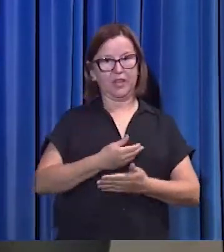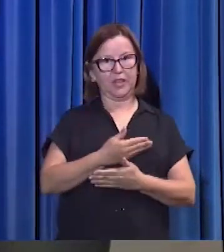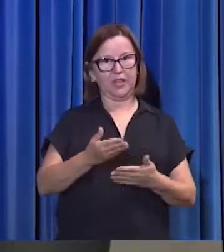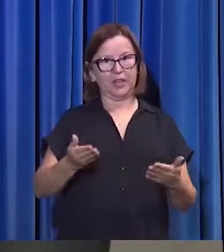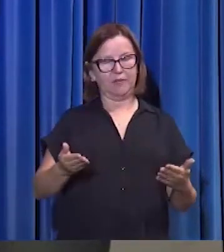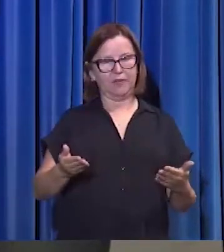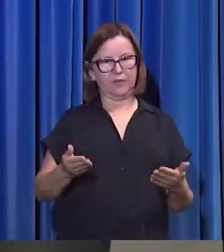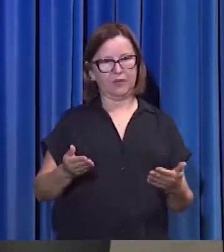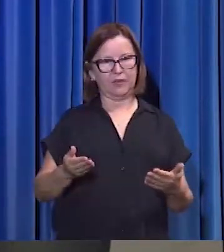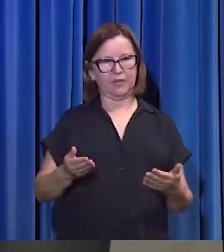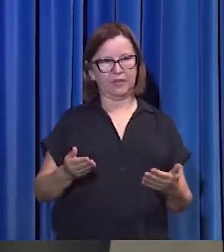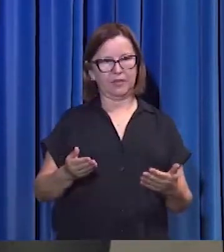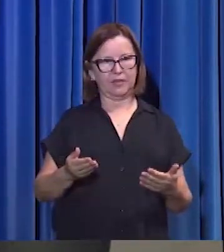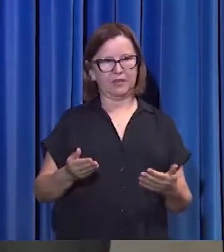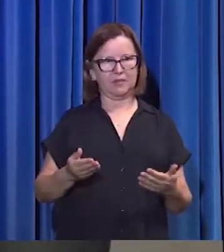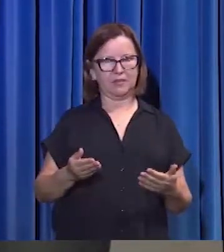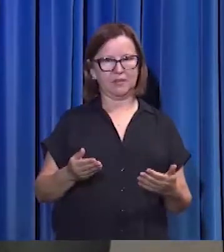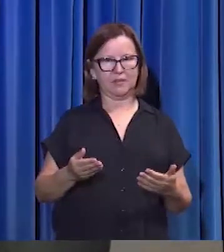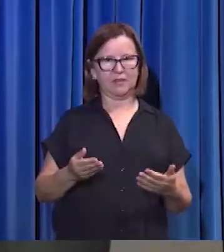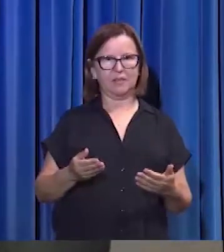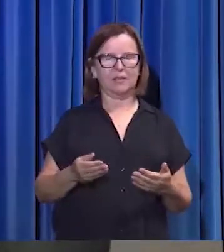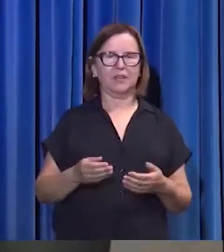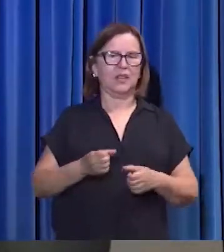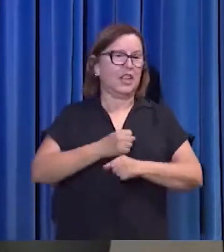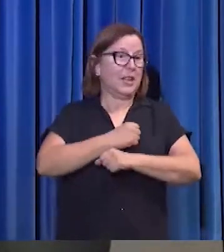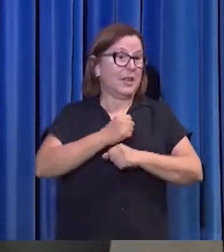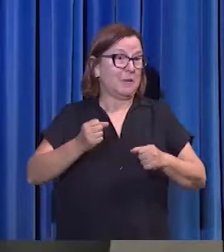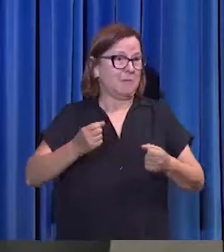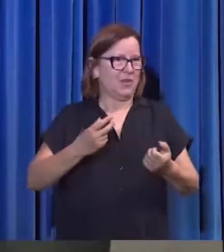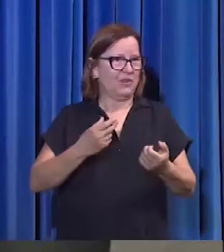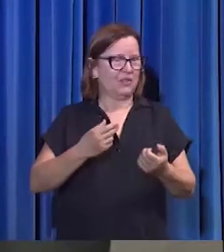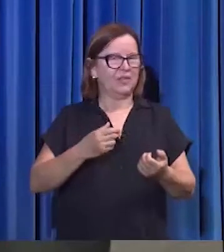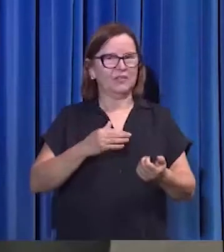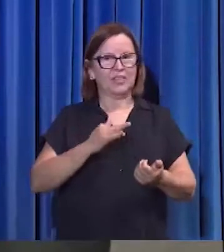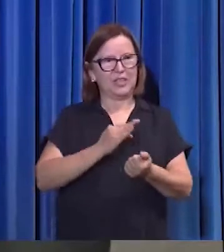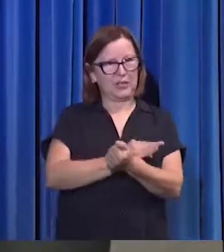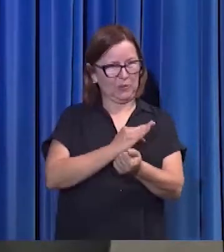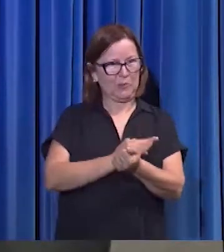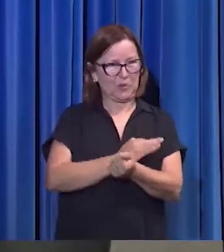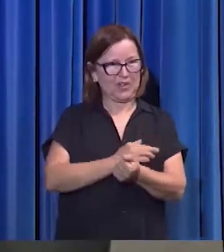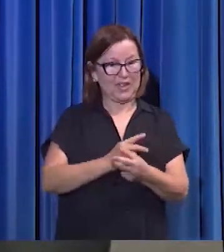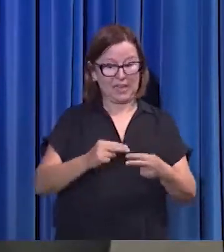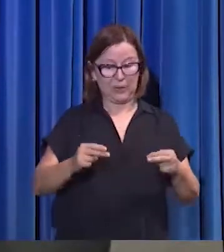de suportar esse mundo, mas a primeira coisa que eu vou deixar com vocês é a paz.